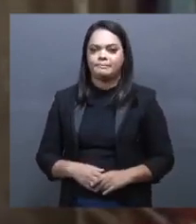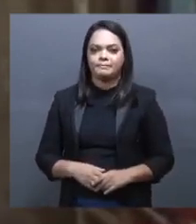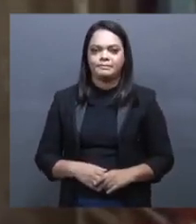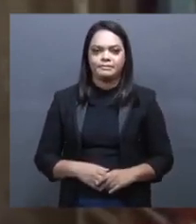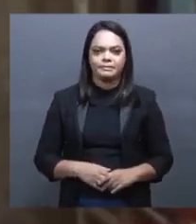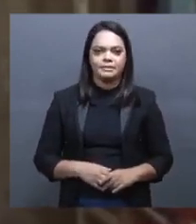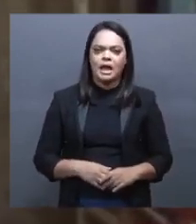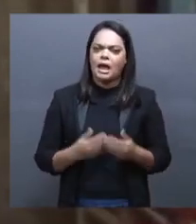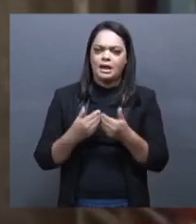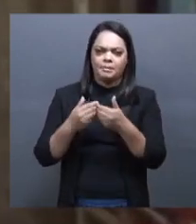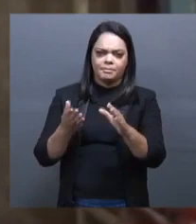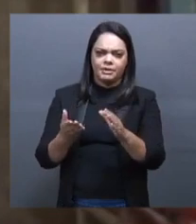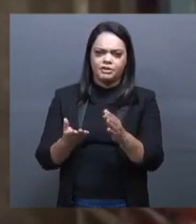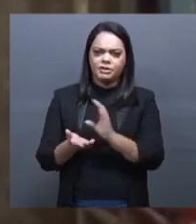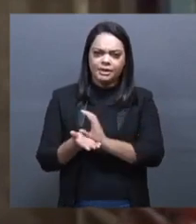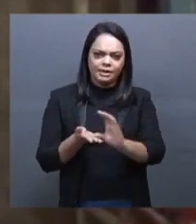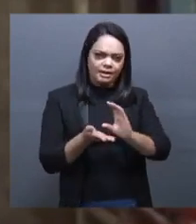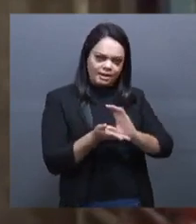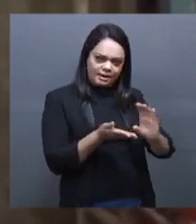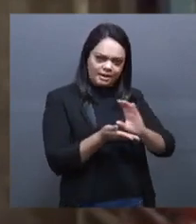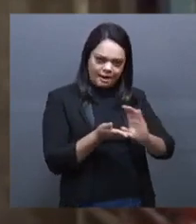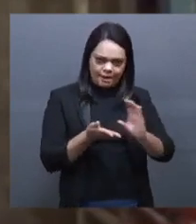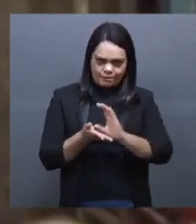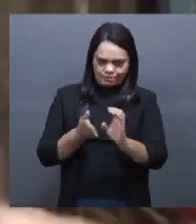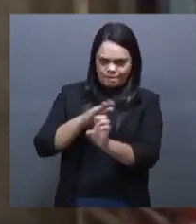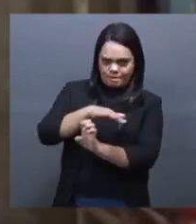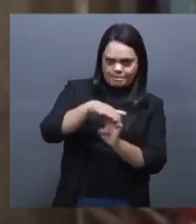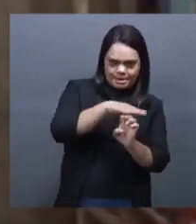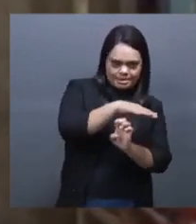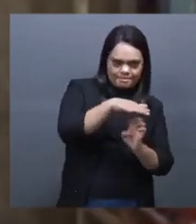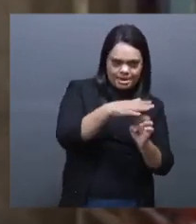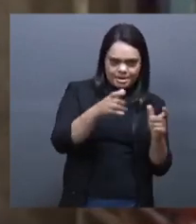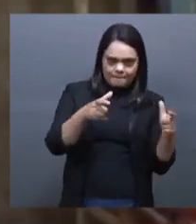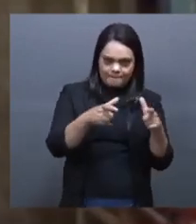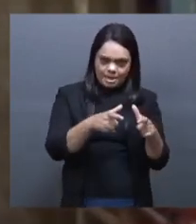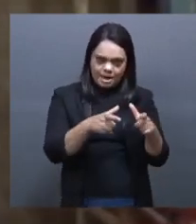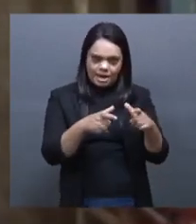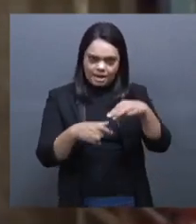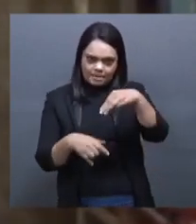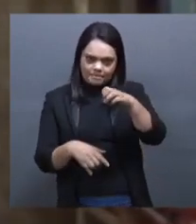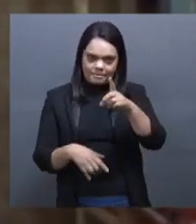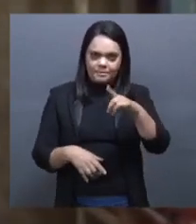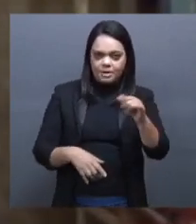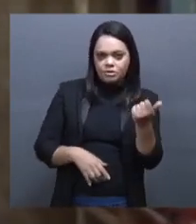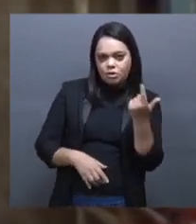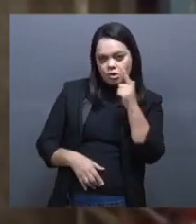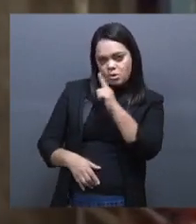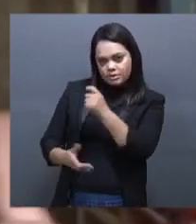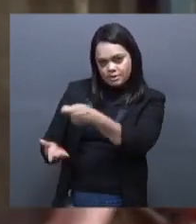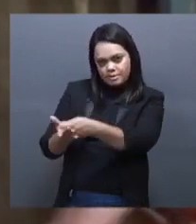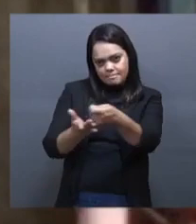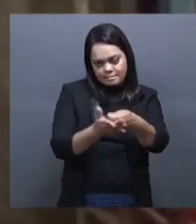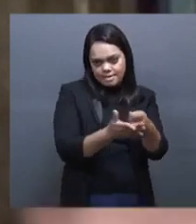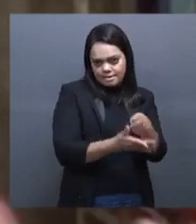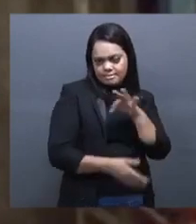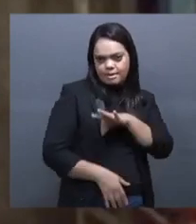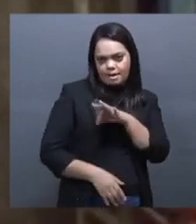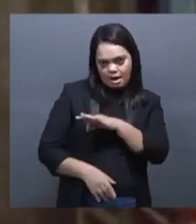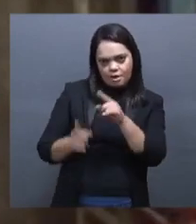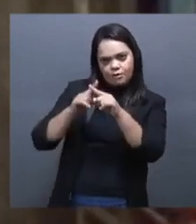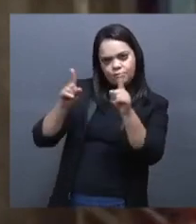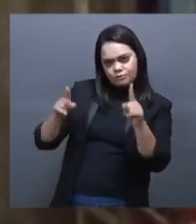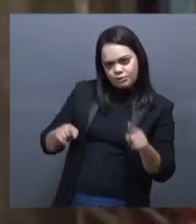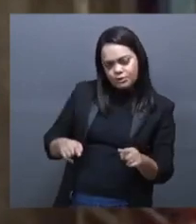a abertura de linha de crédito para manutenção da folha de pagamentos das pequenas e médias empresas, isso vem acompanhado